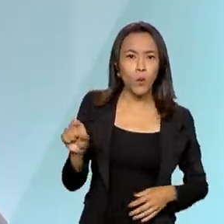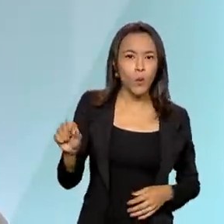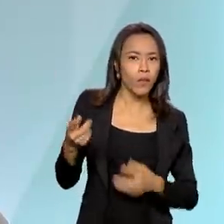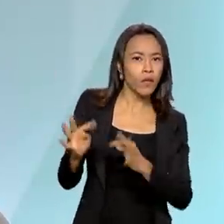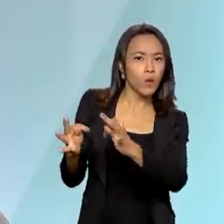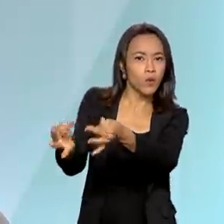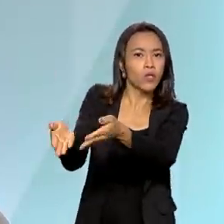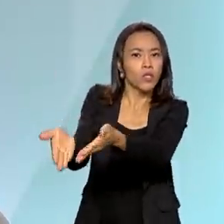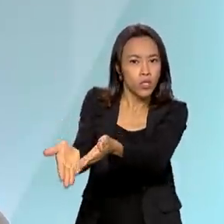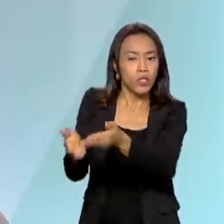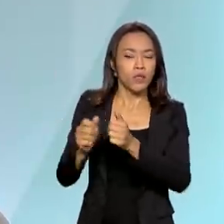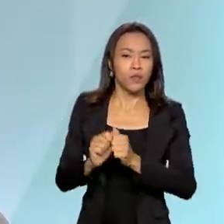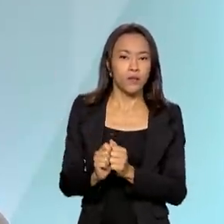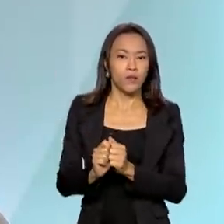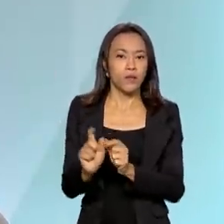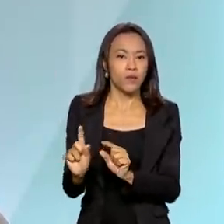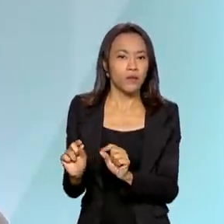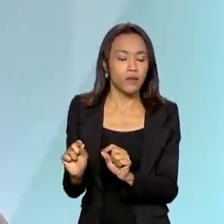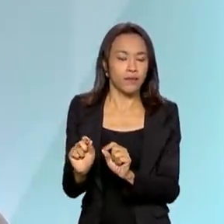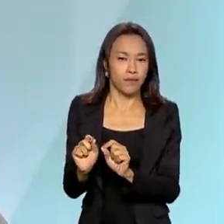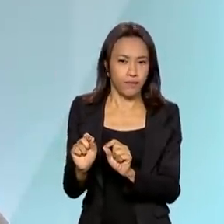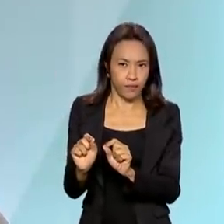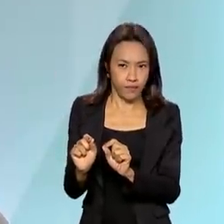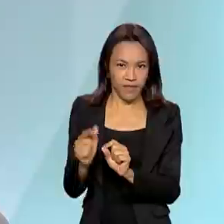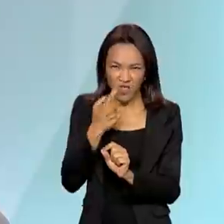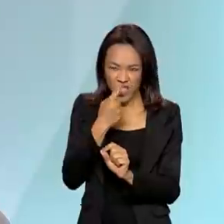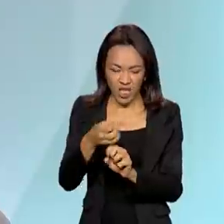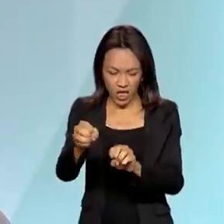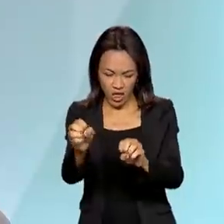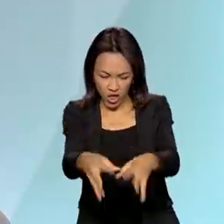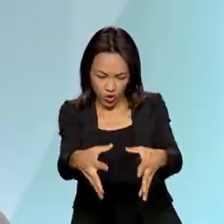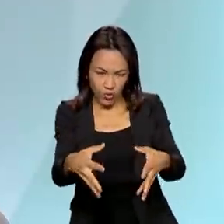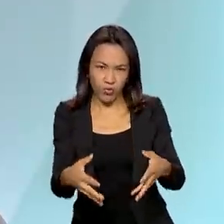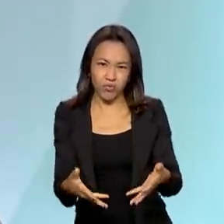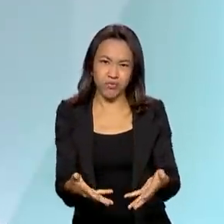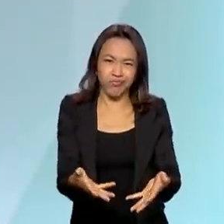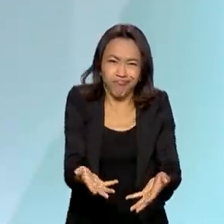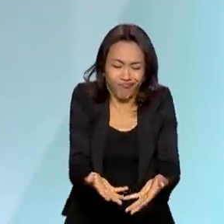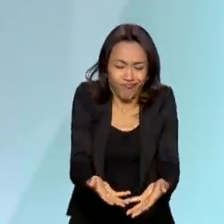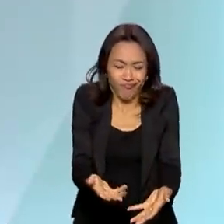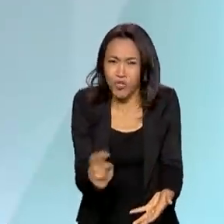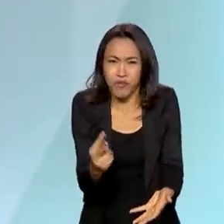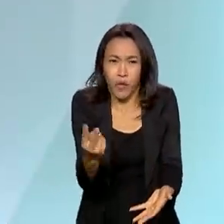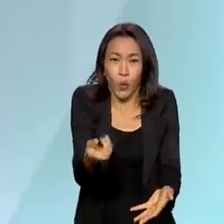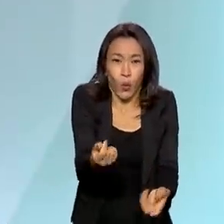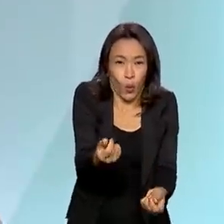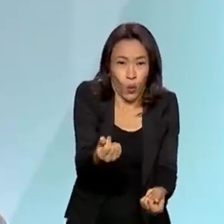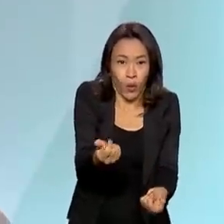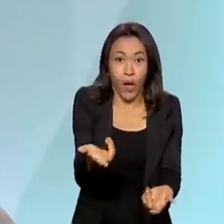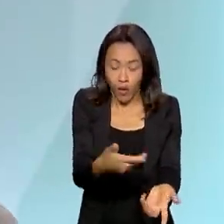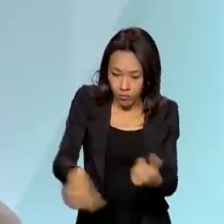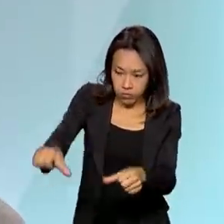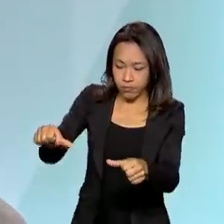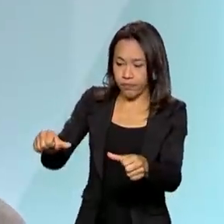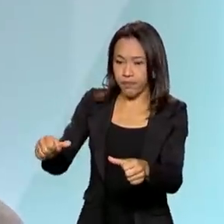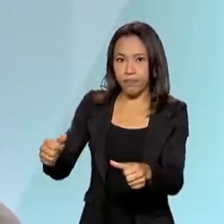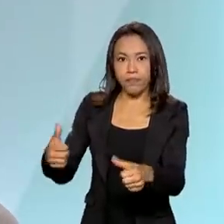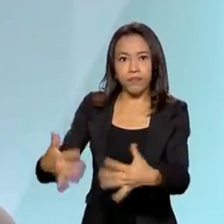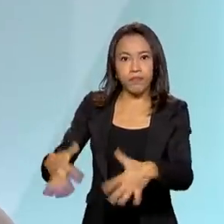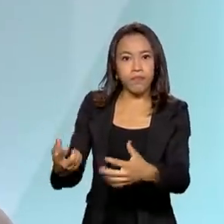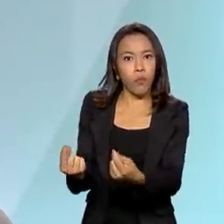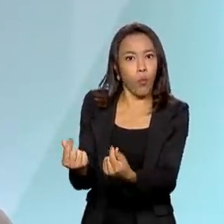aquilo que era um lixo, que era considerado lixo, que não tinha valor econômico, agora se transformando em energia.